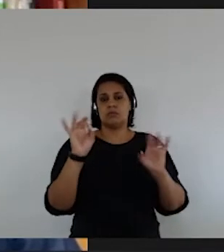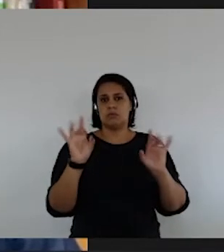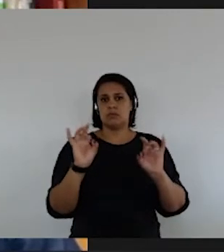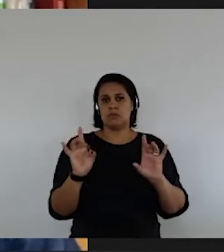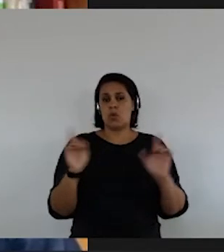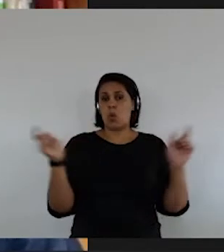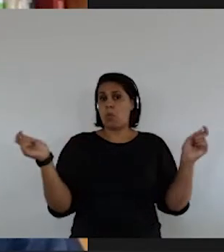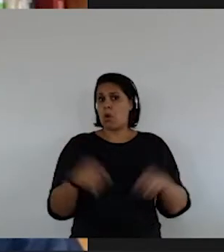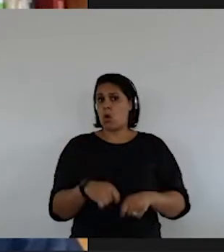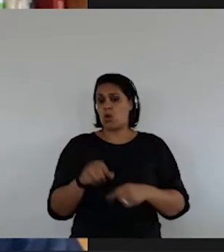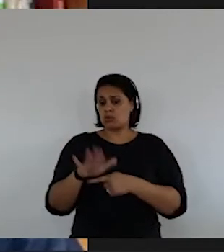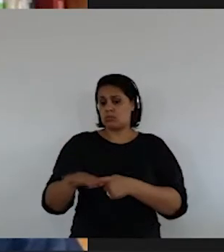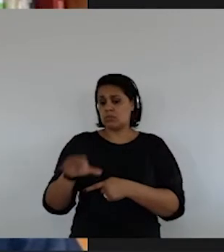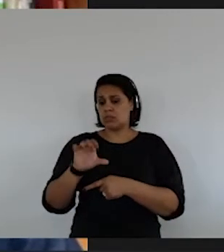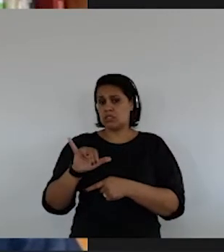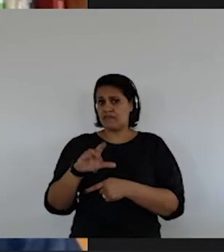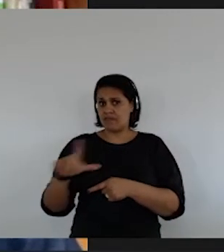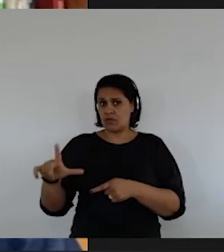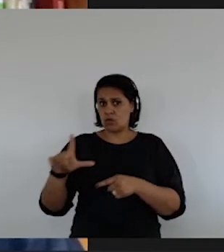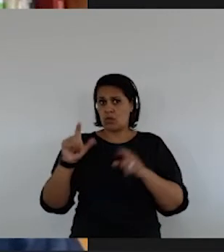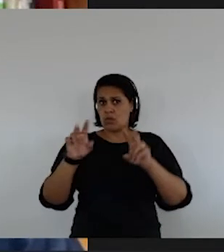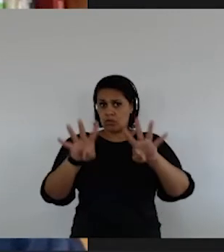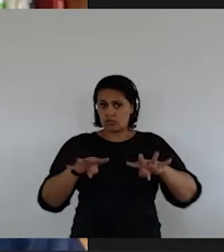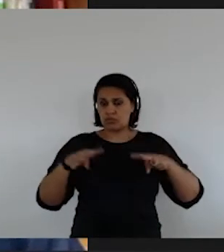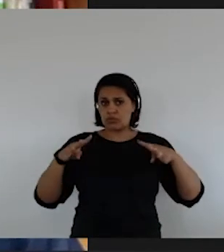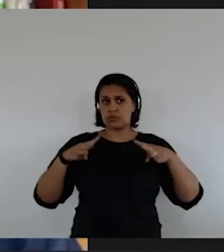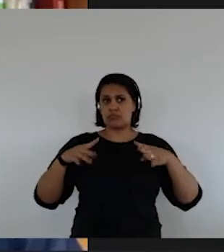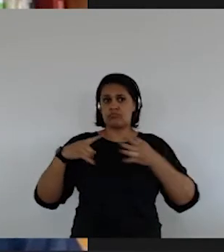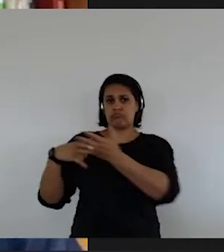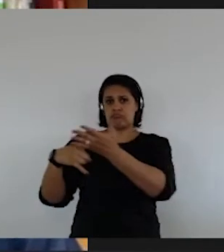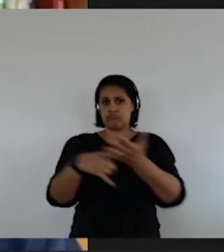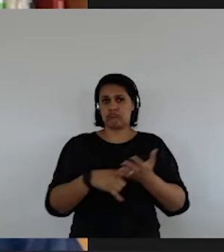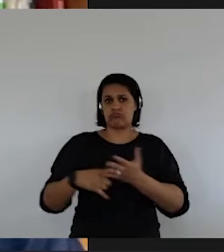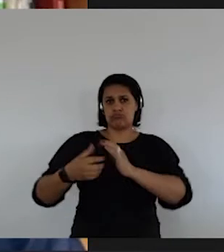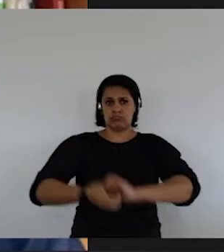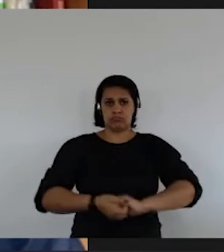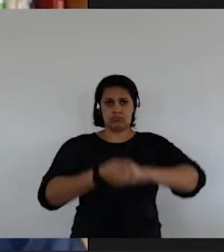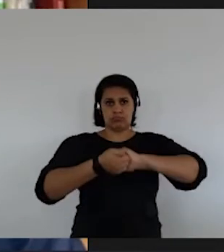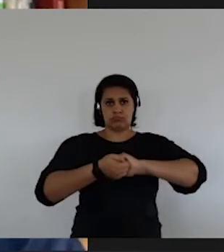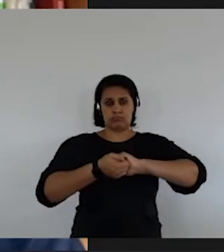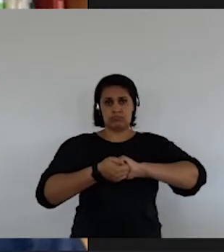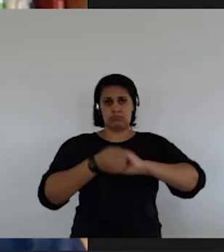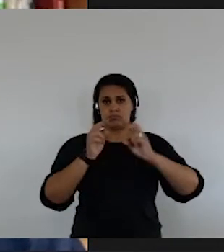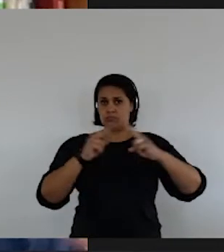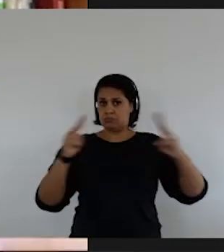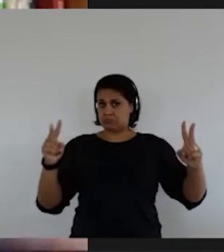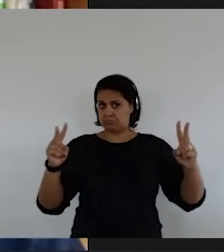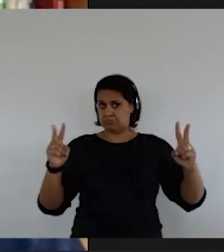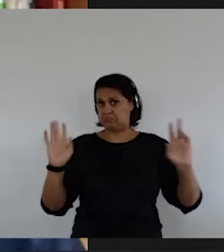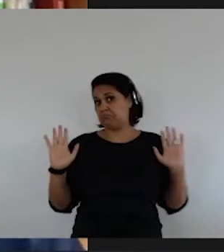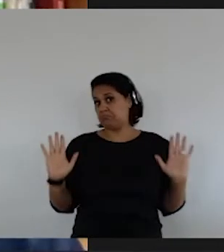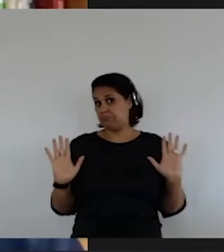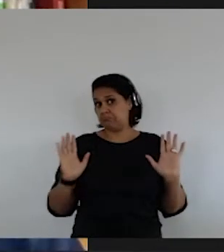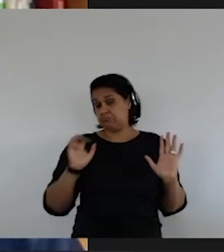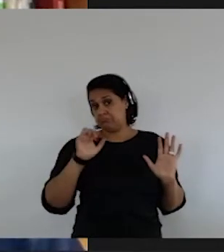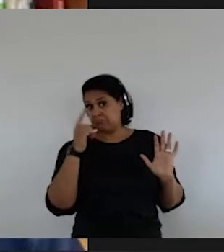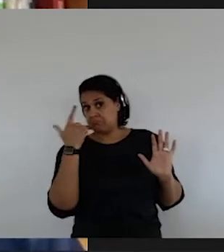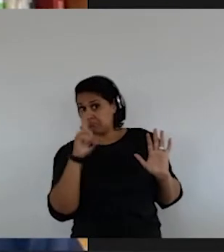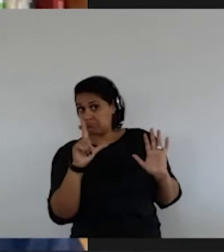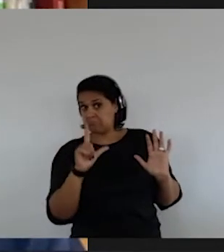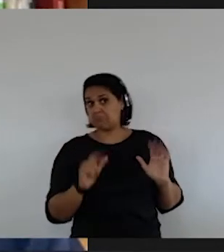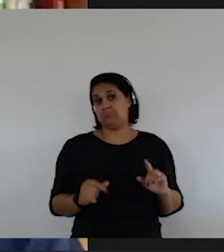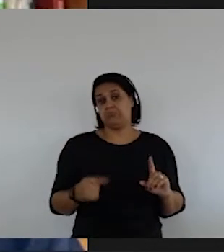âmbito civil, de audiência de conciliação por meio remoto, que não é feita, professora Maria